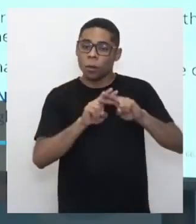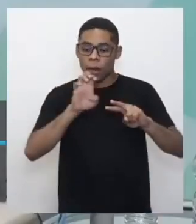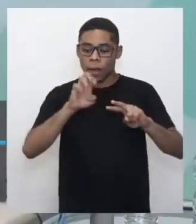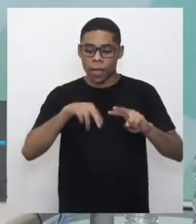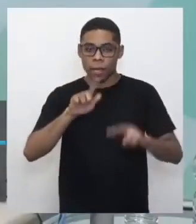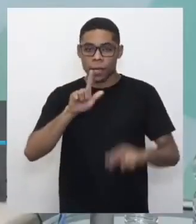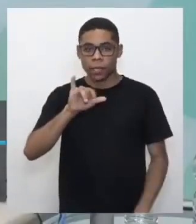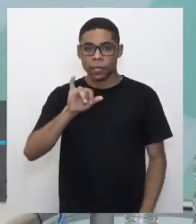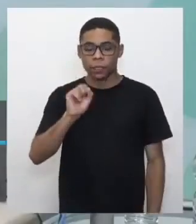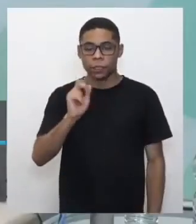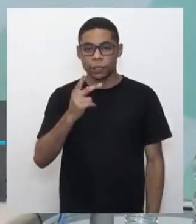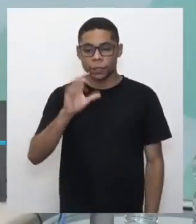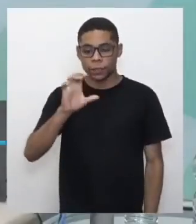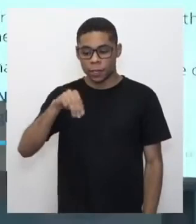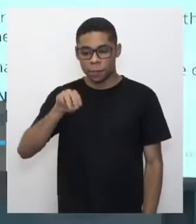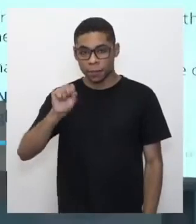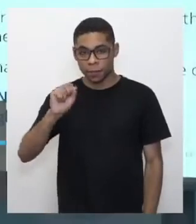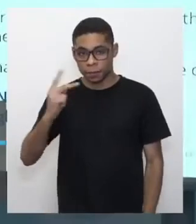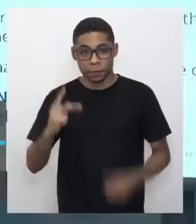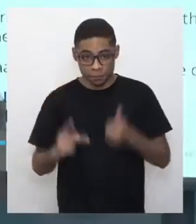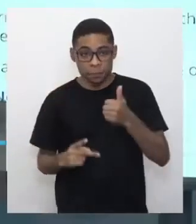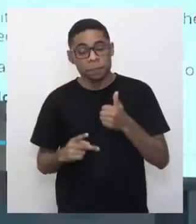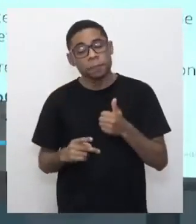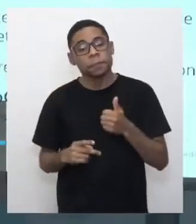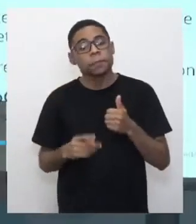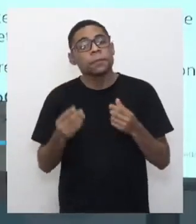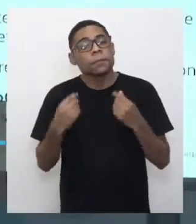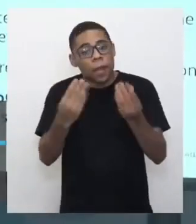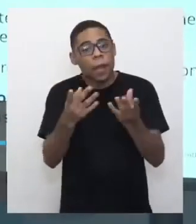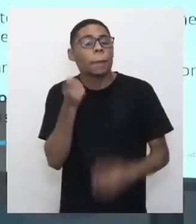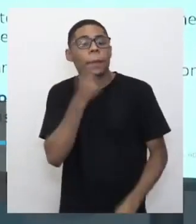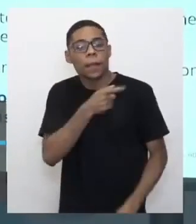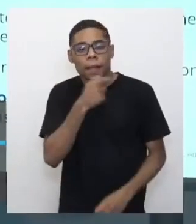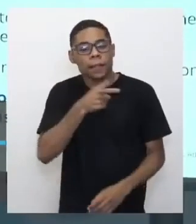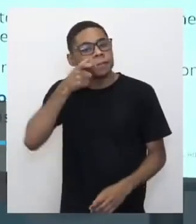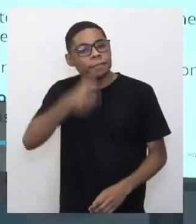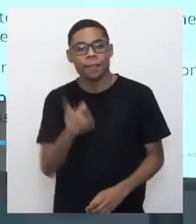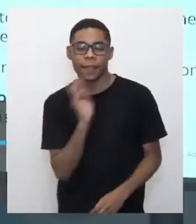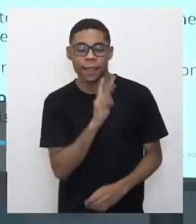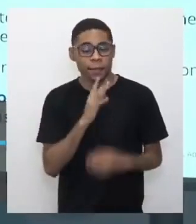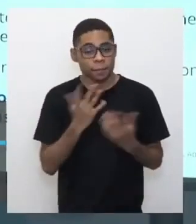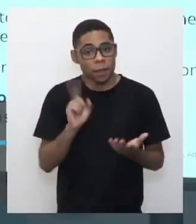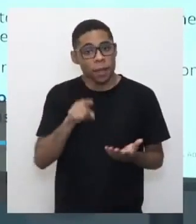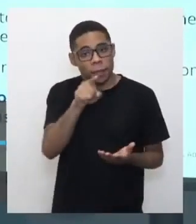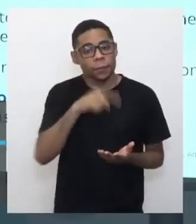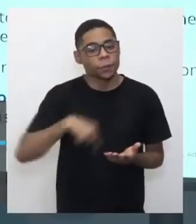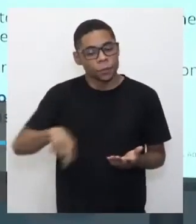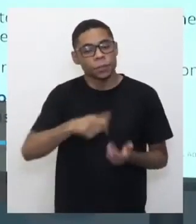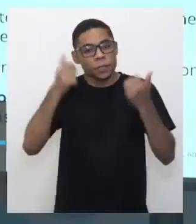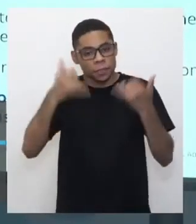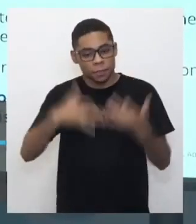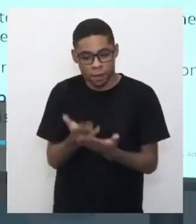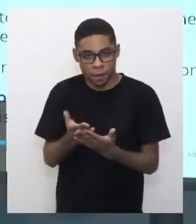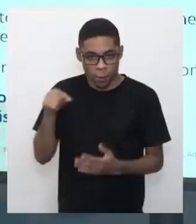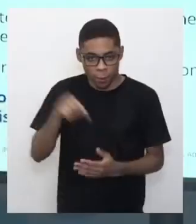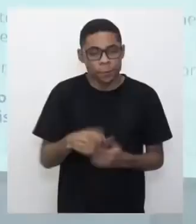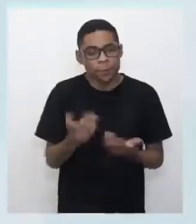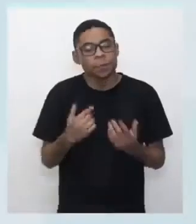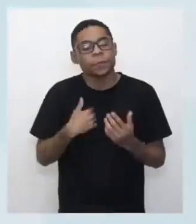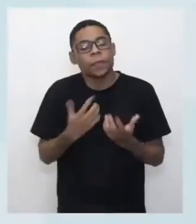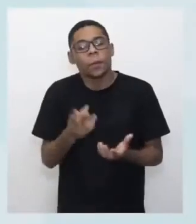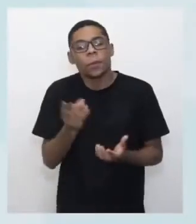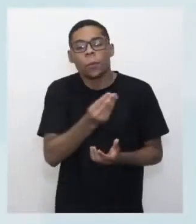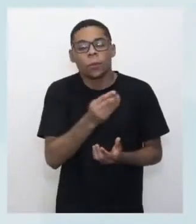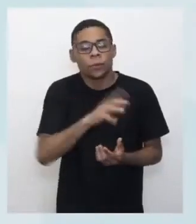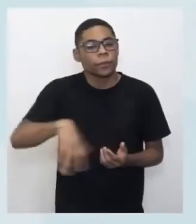graça. Tem que ter graça. Vamos fazer essa piada aí ficar interessante. Tudo bem? Então, é isso que a gente tem aqui para a aula de hoje. Espero que vocês tenham